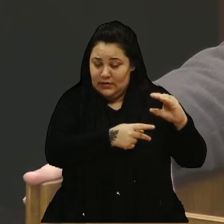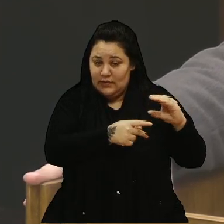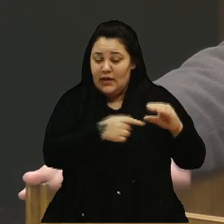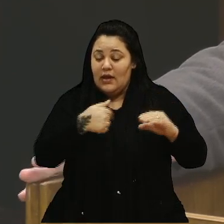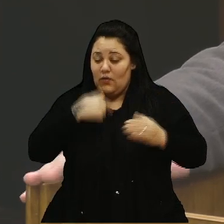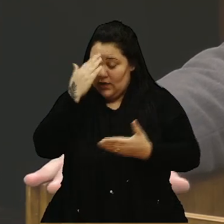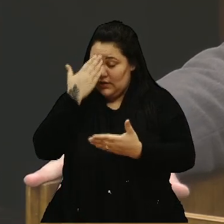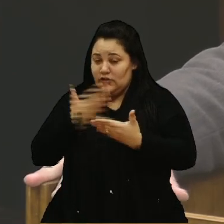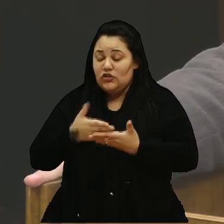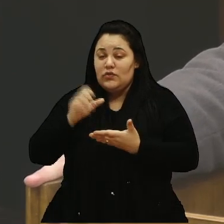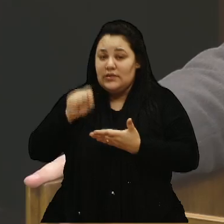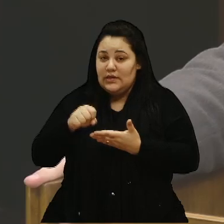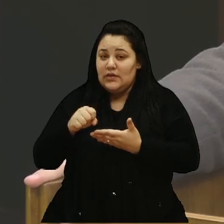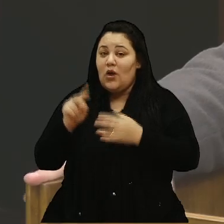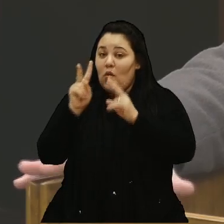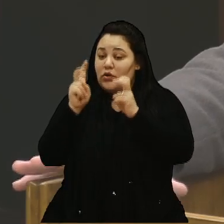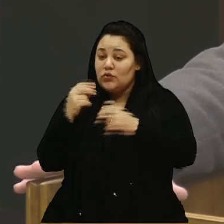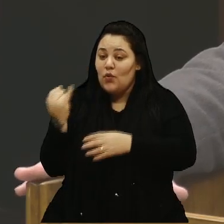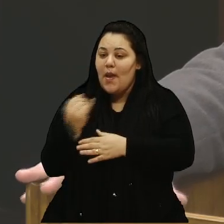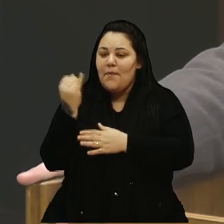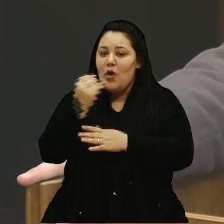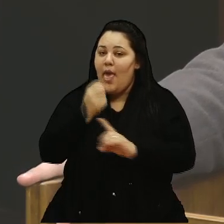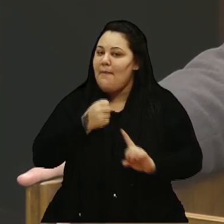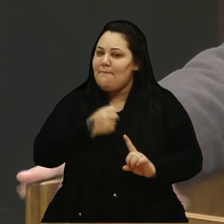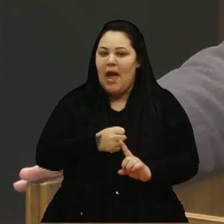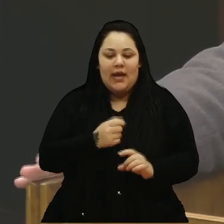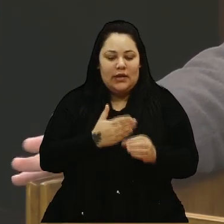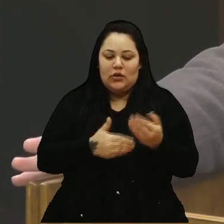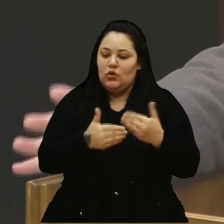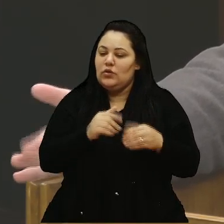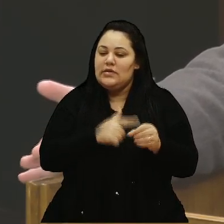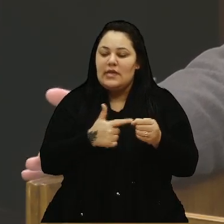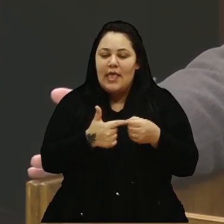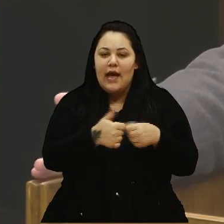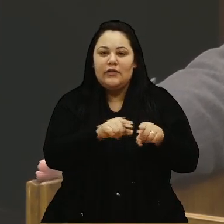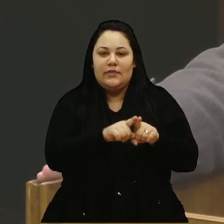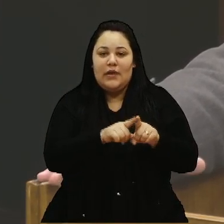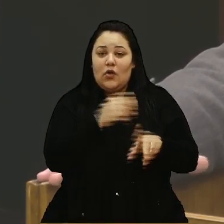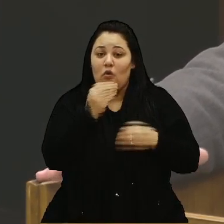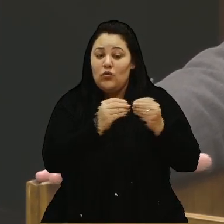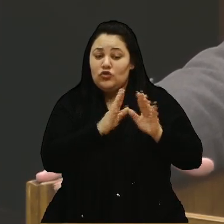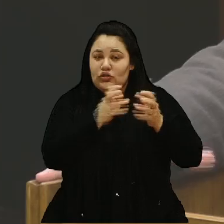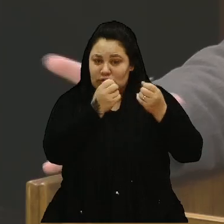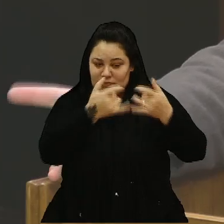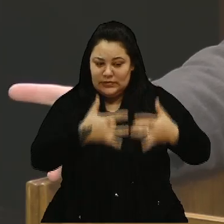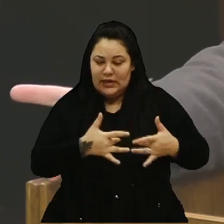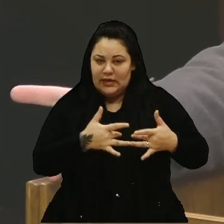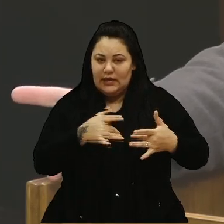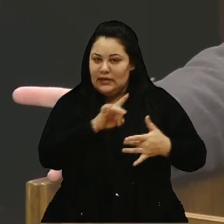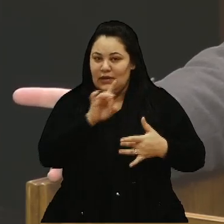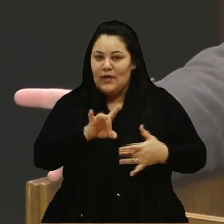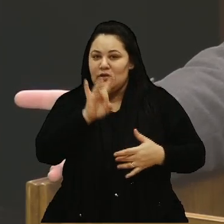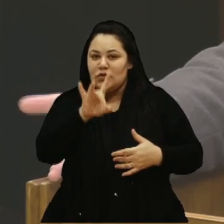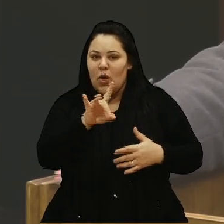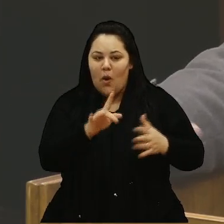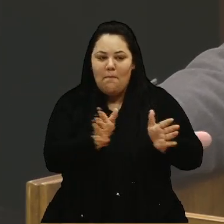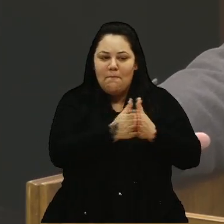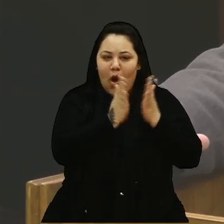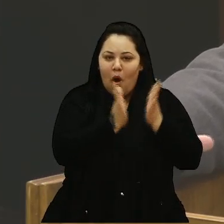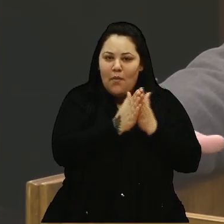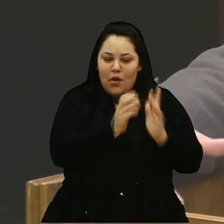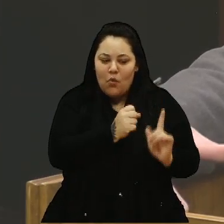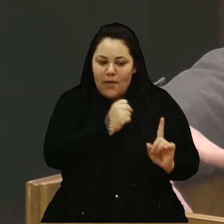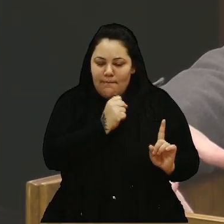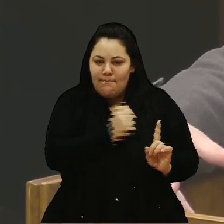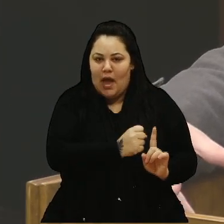ser um tema de relevância e impacto a toda a cidade, né? Inclusive, como eu mencionei, não é só ao pobre que está sendo impactado, a